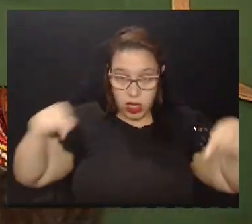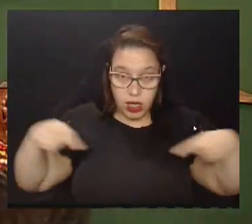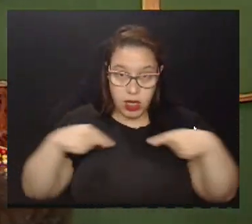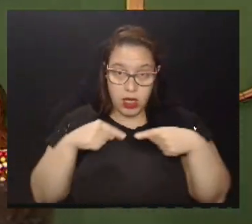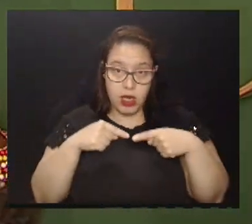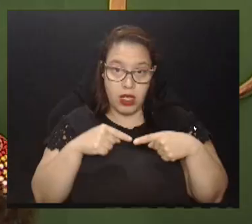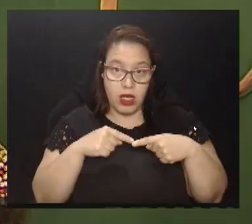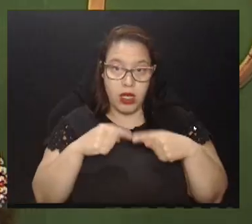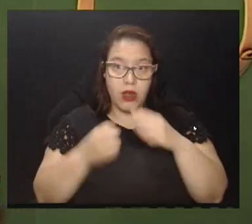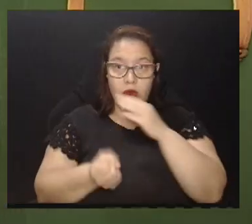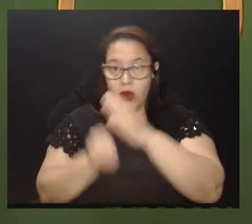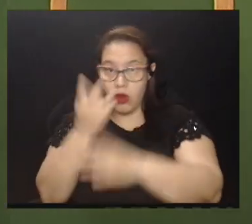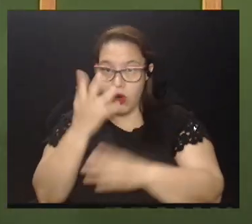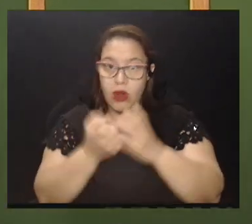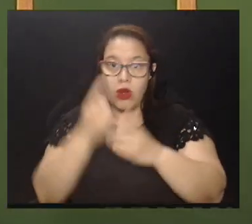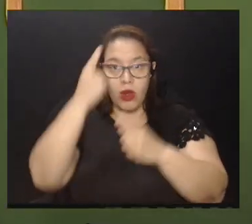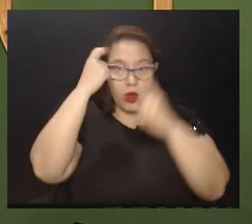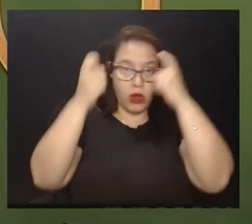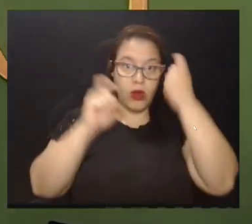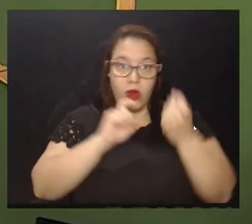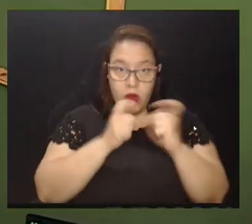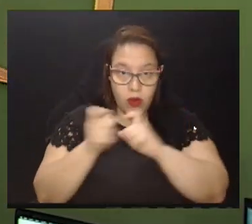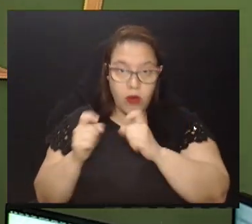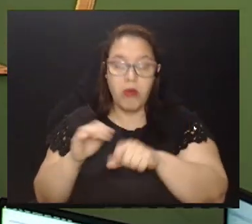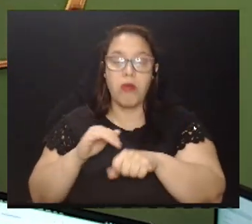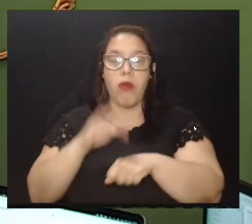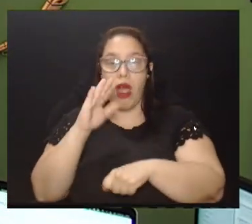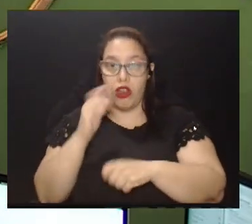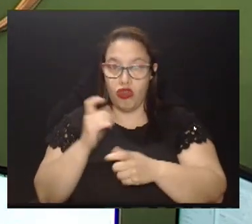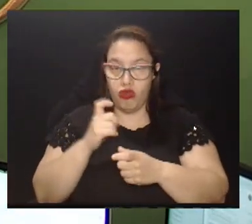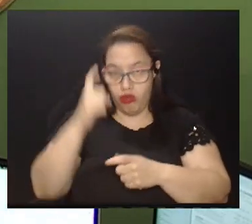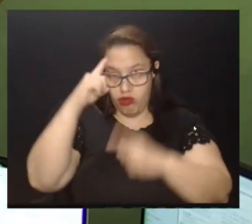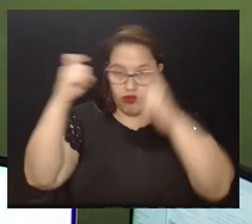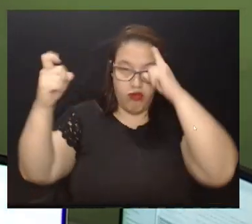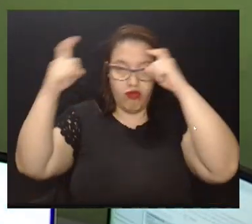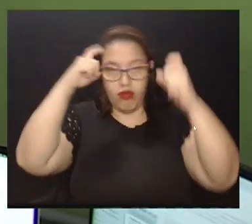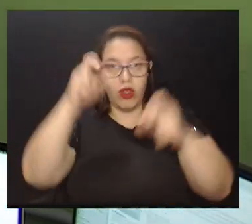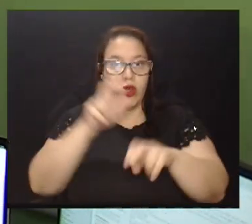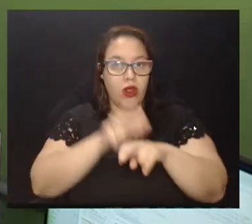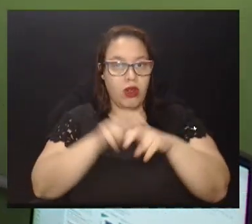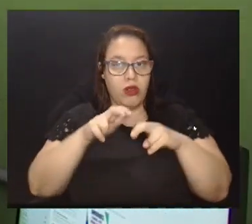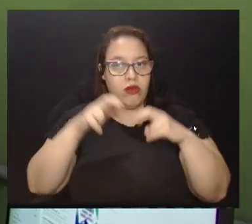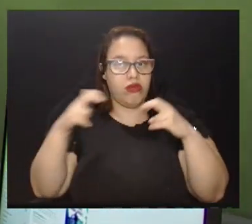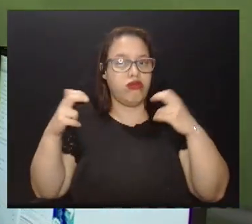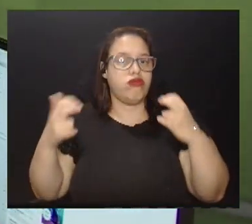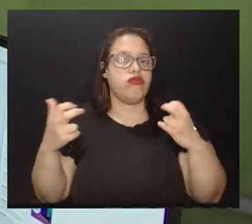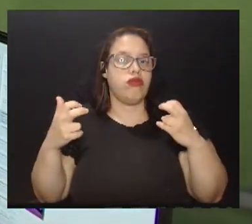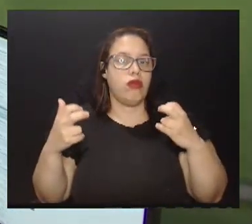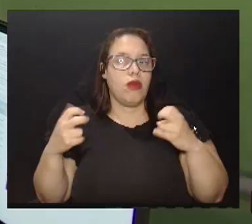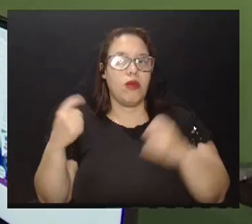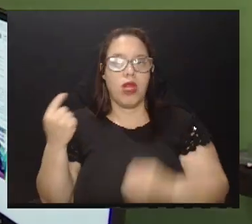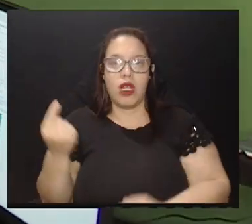também de reunião, mas mais de criação, onde a gente senta aqui num lugar mais isolado e